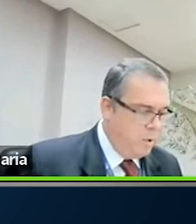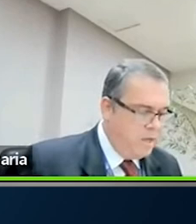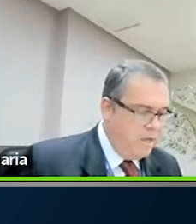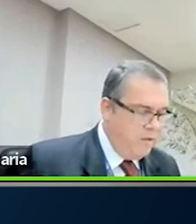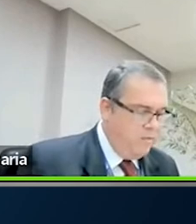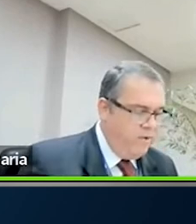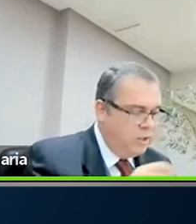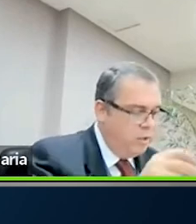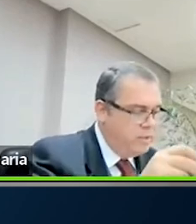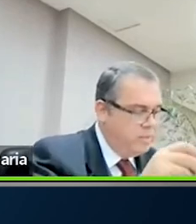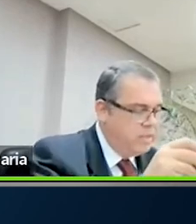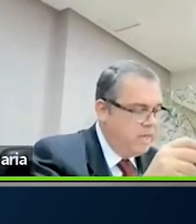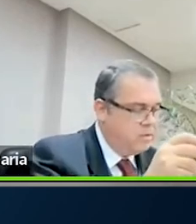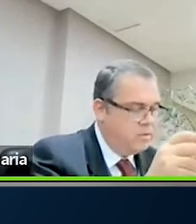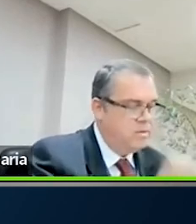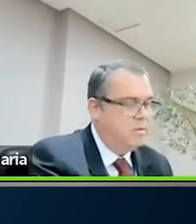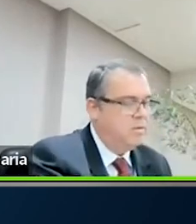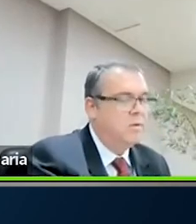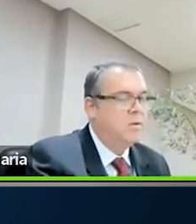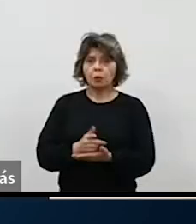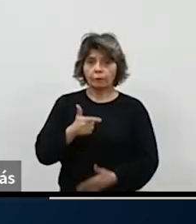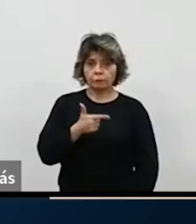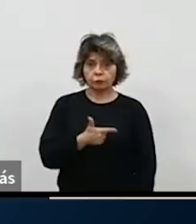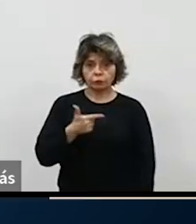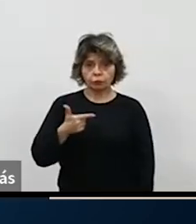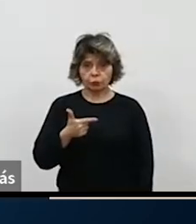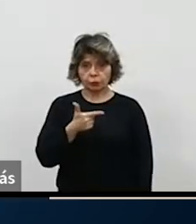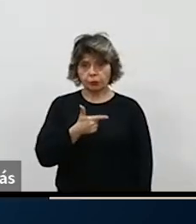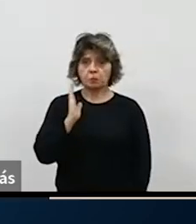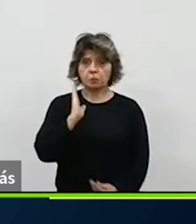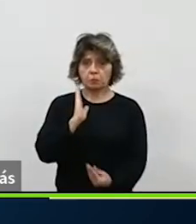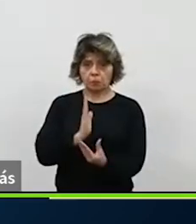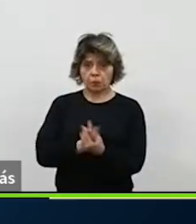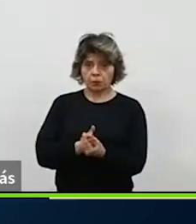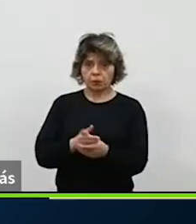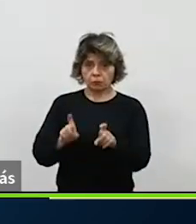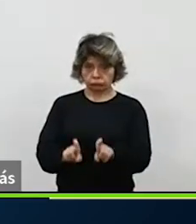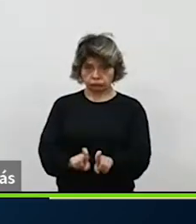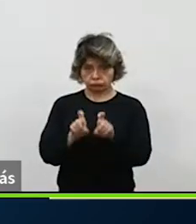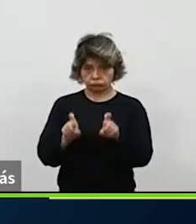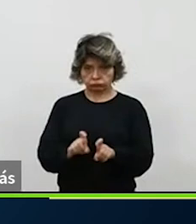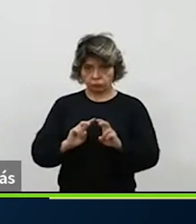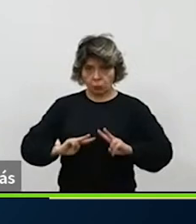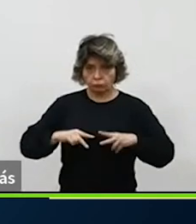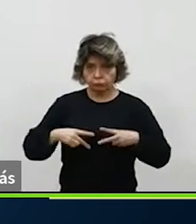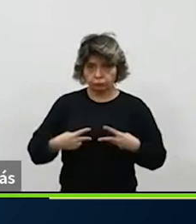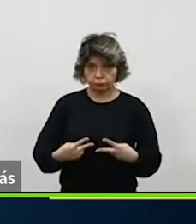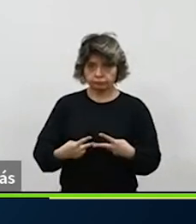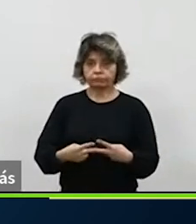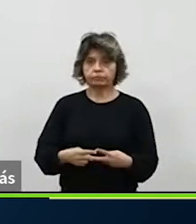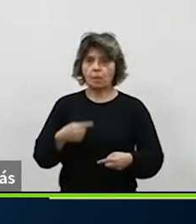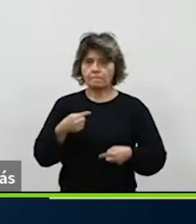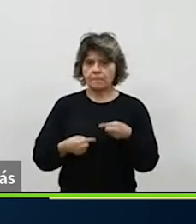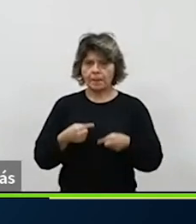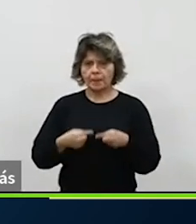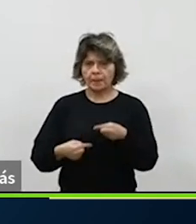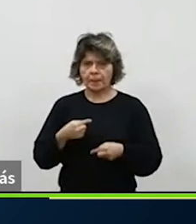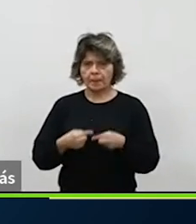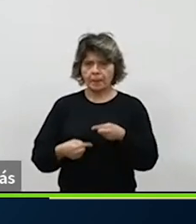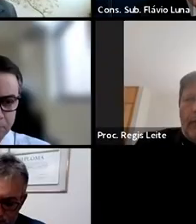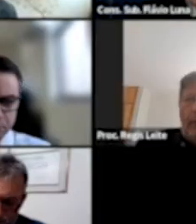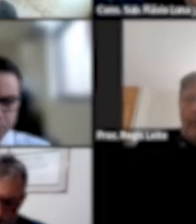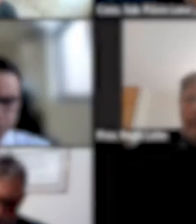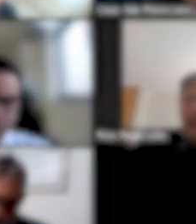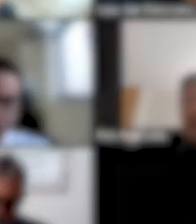de secretaria Gustavo Melo Parreira e a tradutora Vanusa Oliveira apresentou a sessão na linguagem de